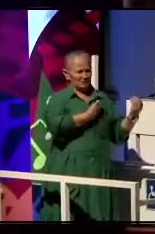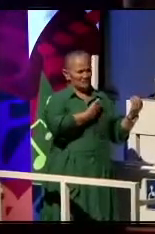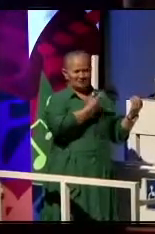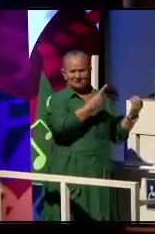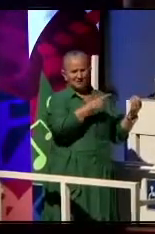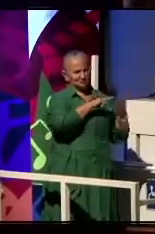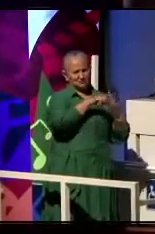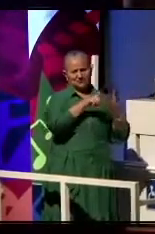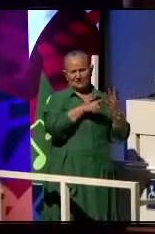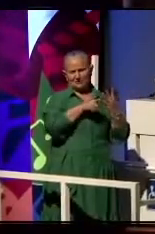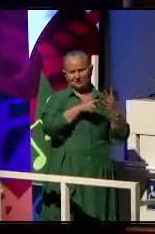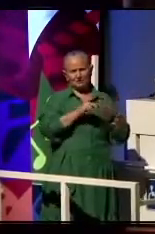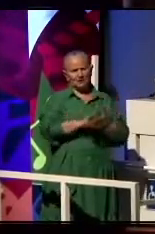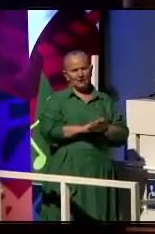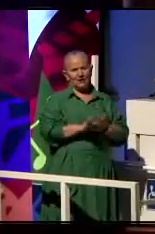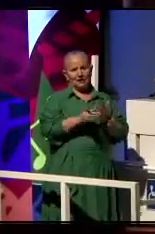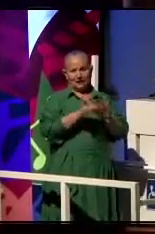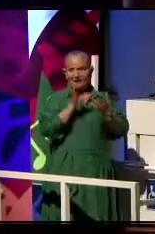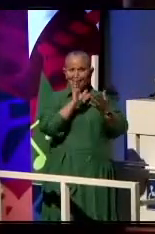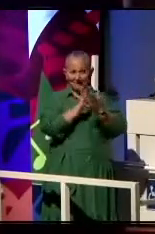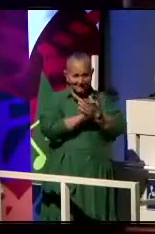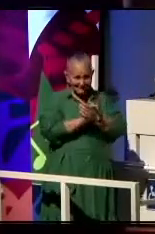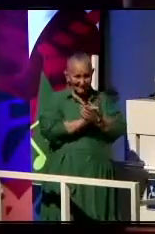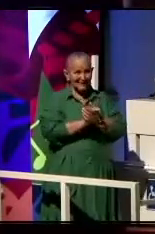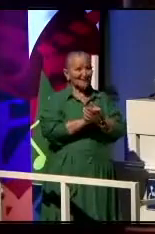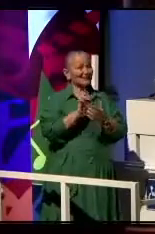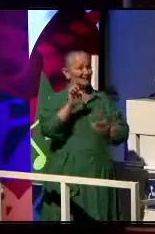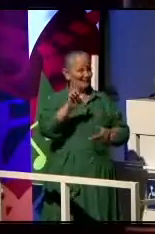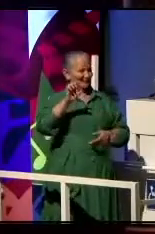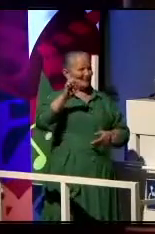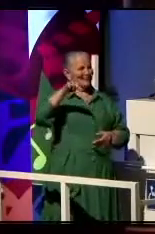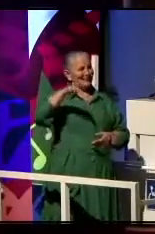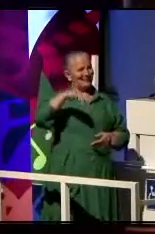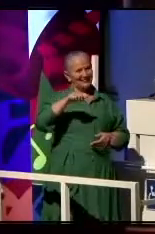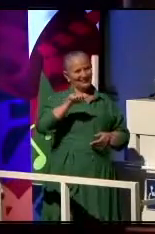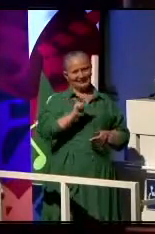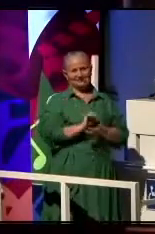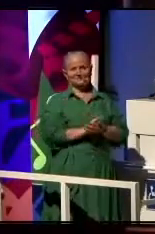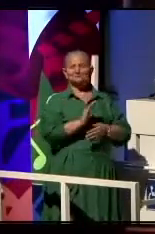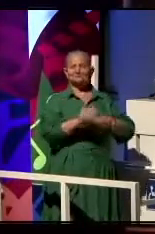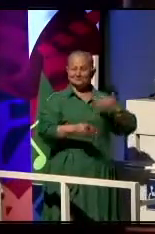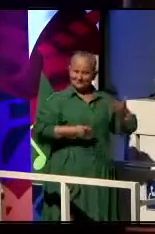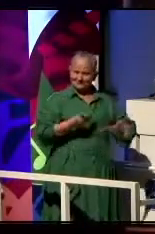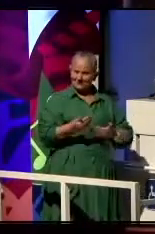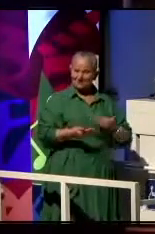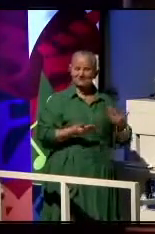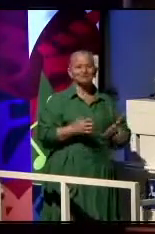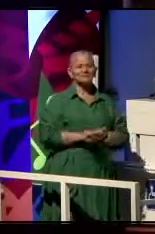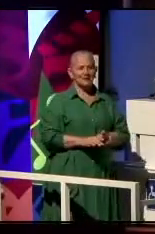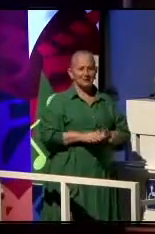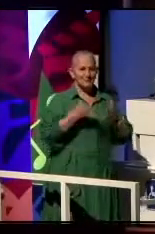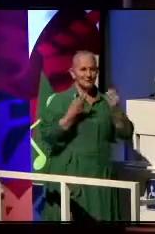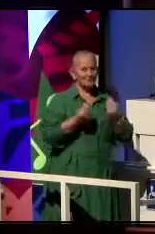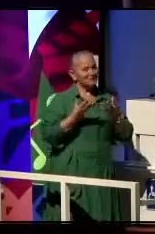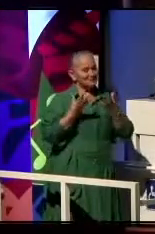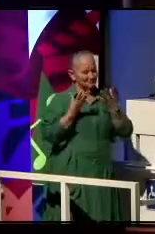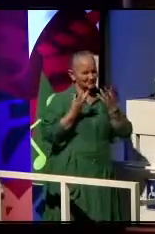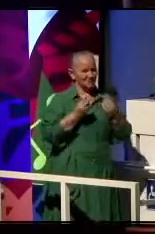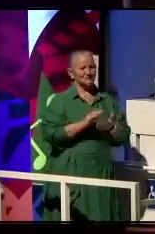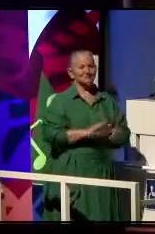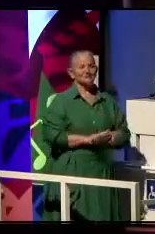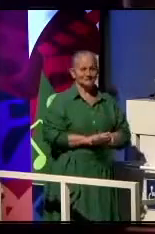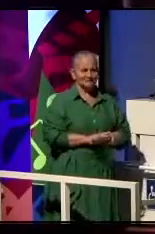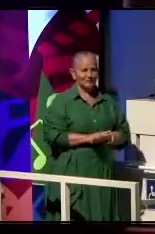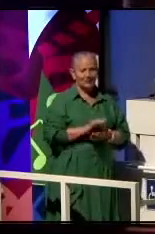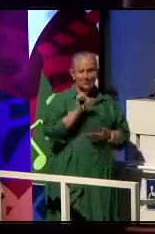Eu acabei casando com a Lena, então aí a gente juntos, eu participei bastante, vi, acompanhei um pouco das